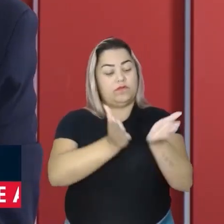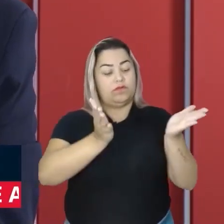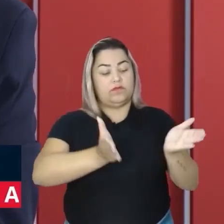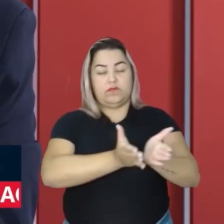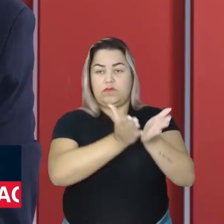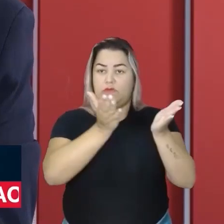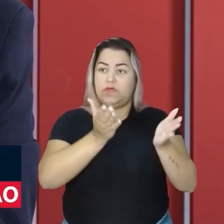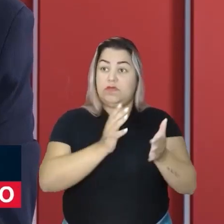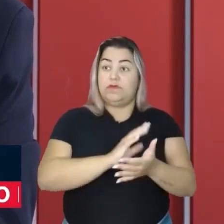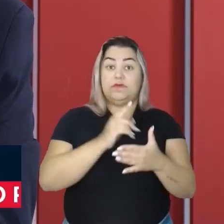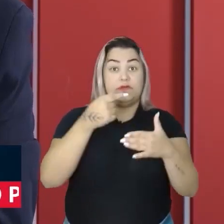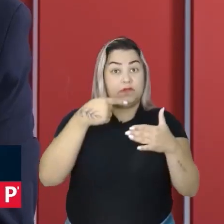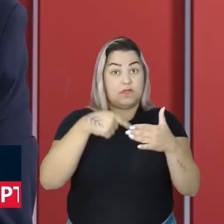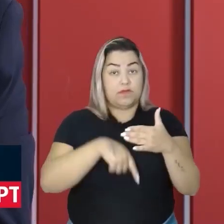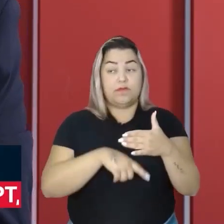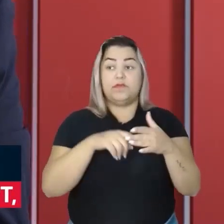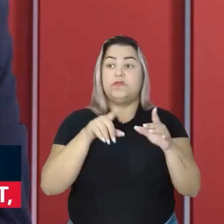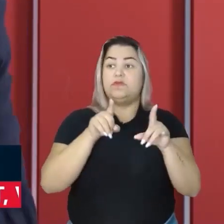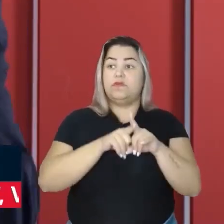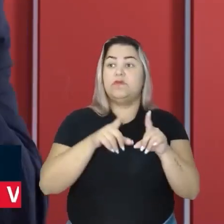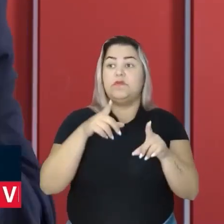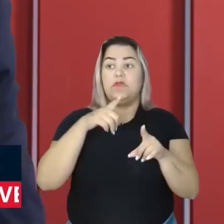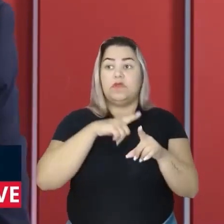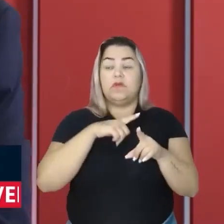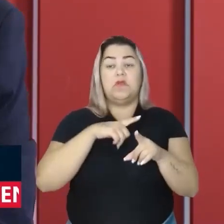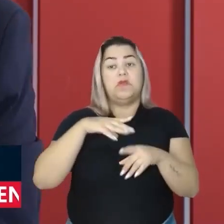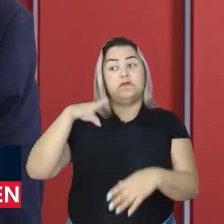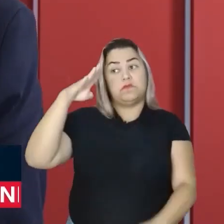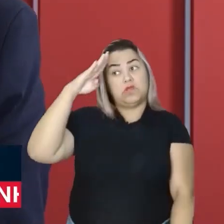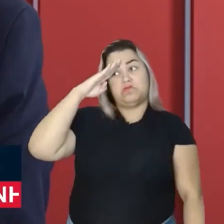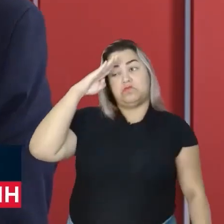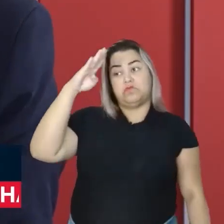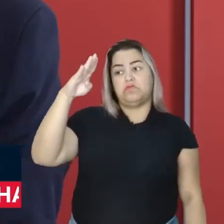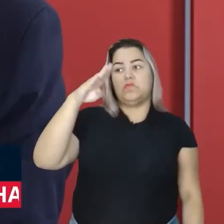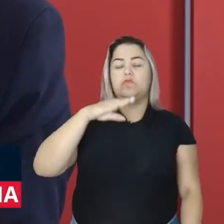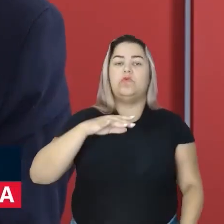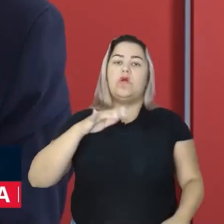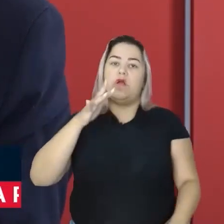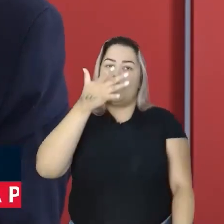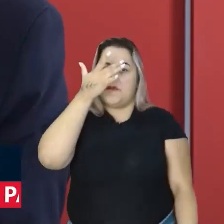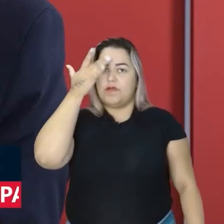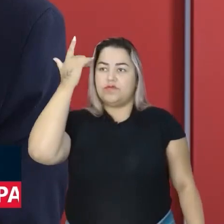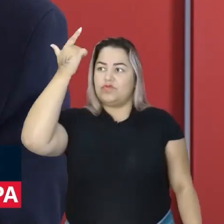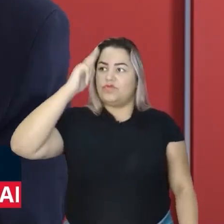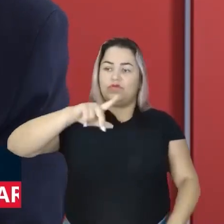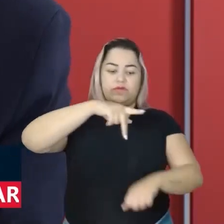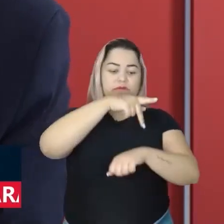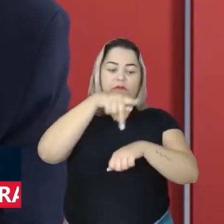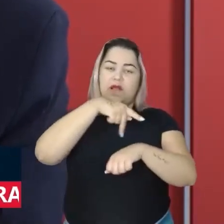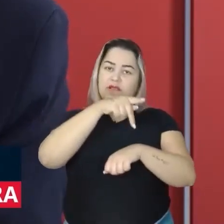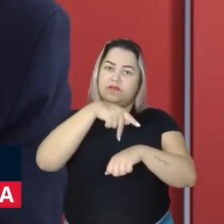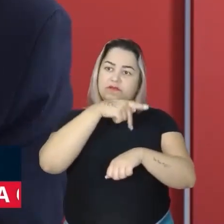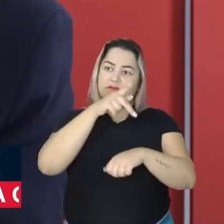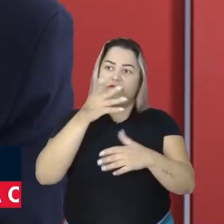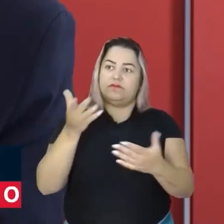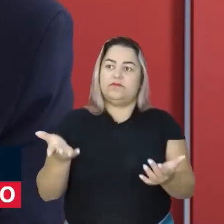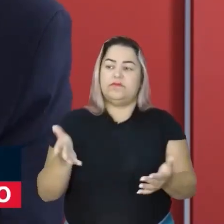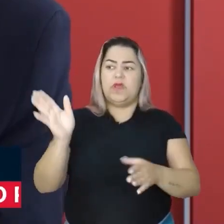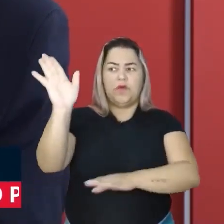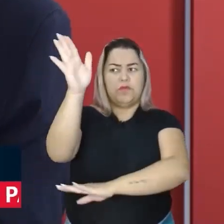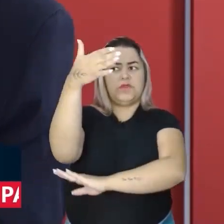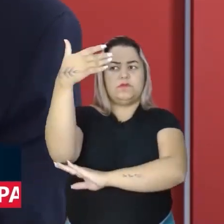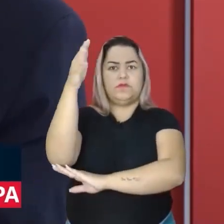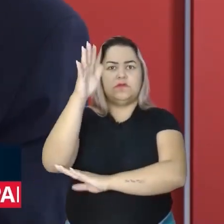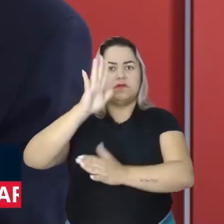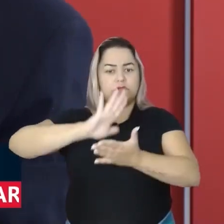internamente. E batia continência para os americanos, ou para os fascistas do mundo. Batia continência para a bandeira americana e